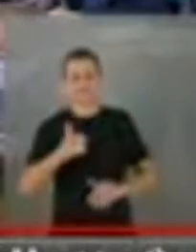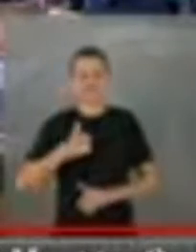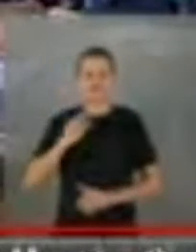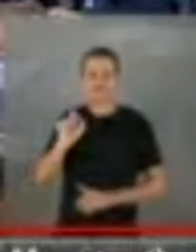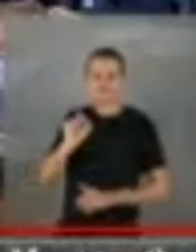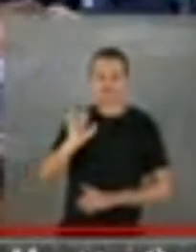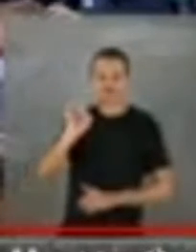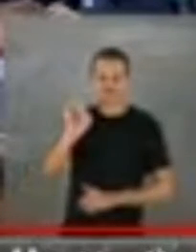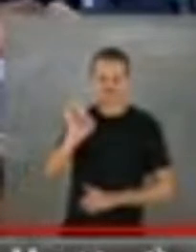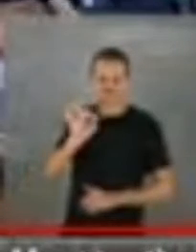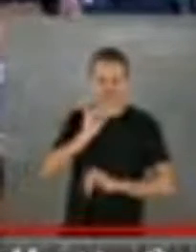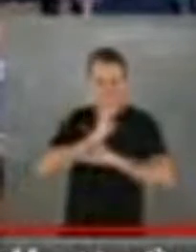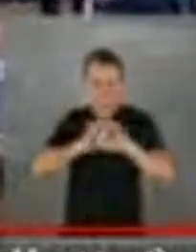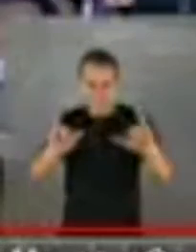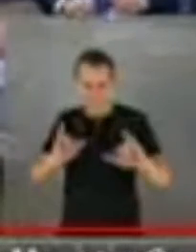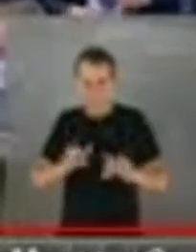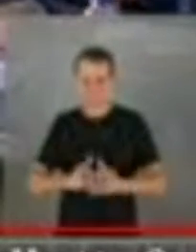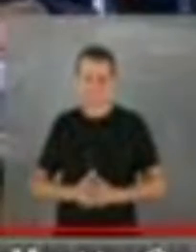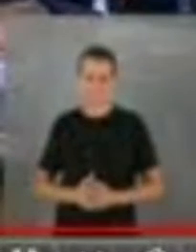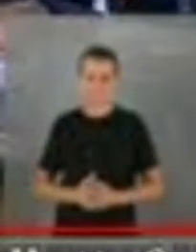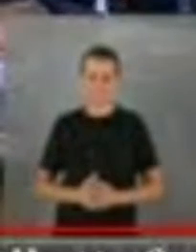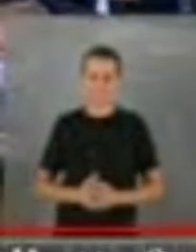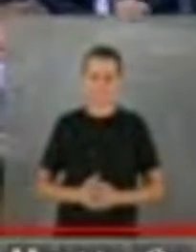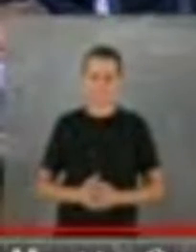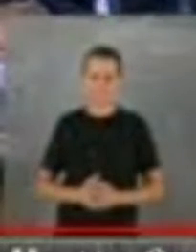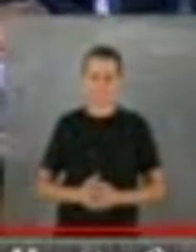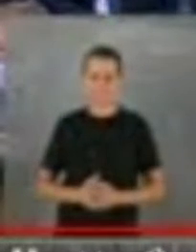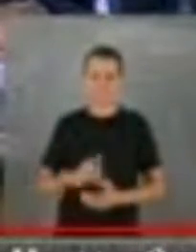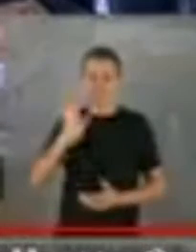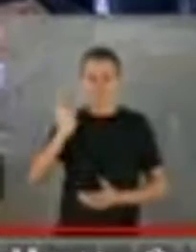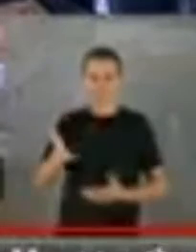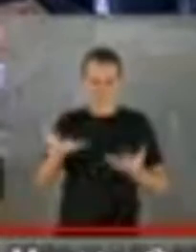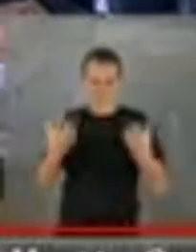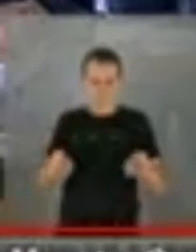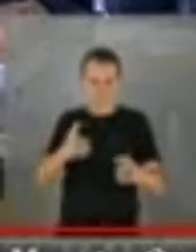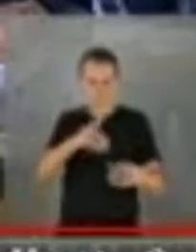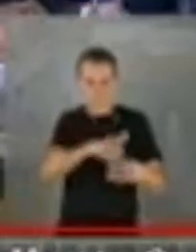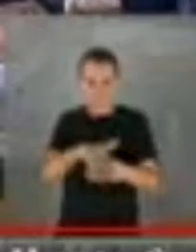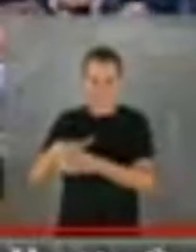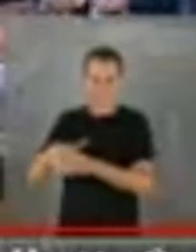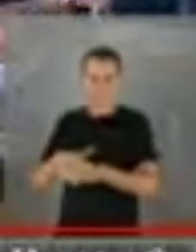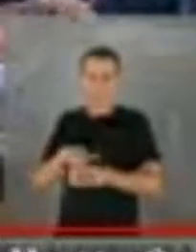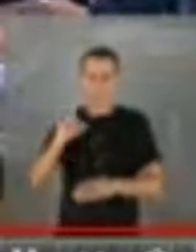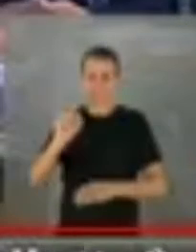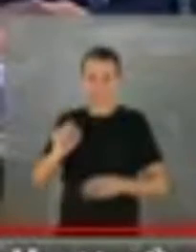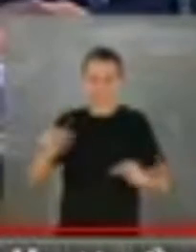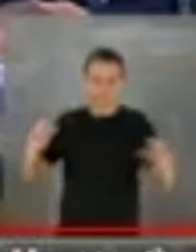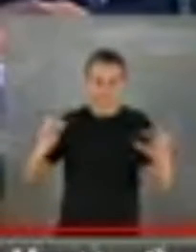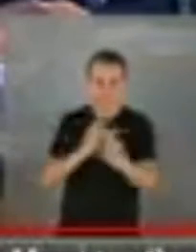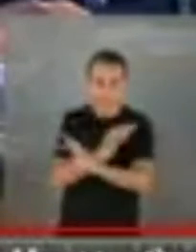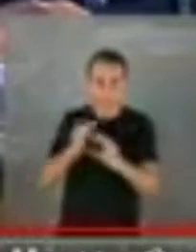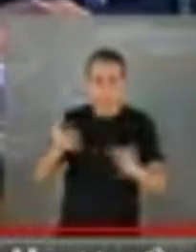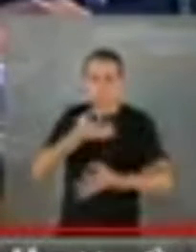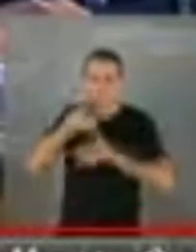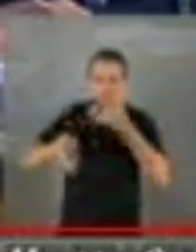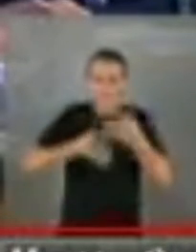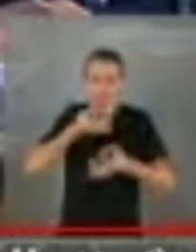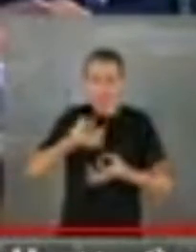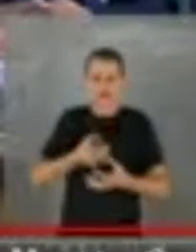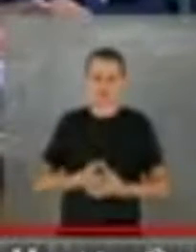uma ponderação, obviamente que vai ser submetido a voto, né? A manifestação de opinião de quem quer que